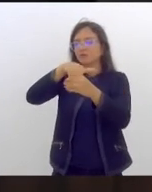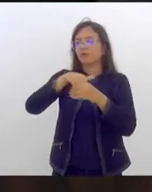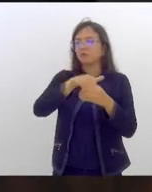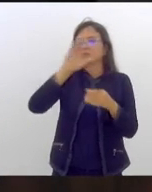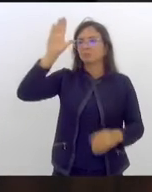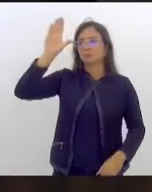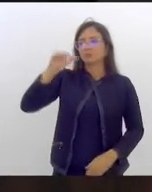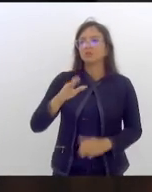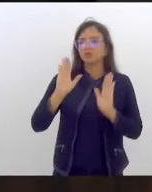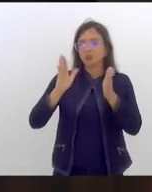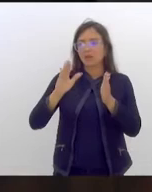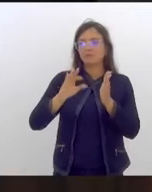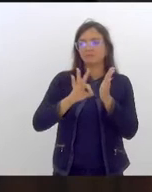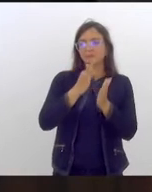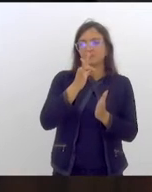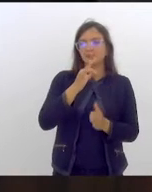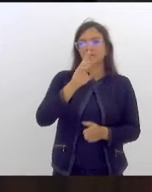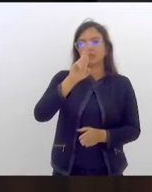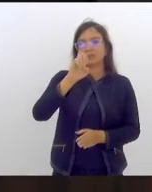Renata já escrita